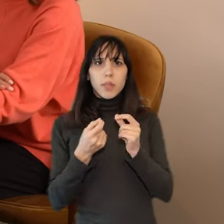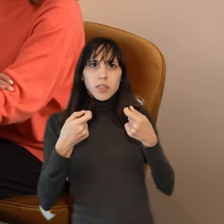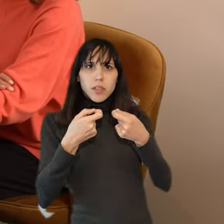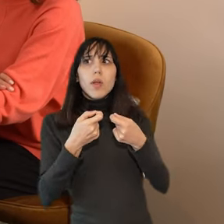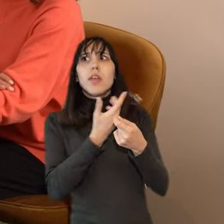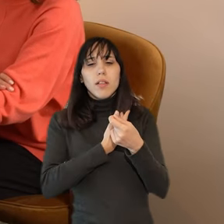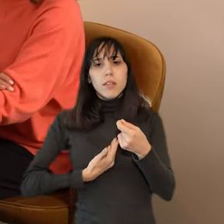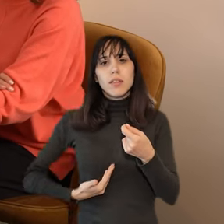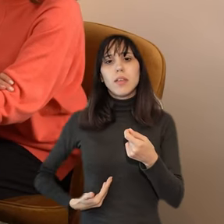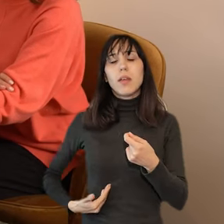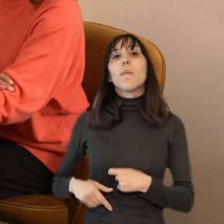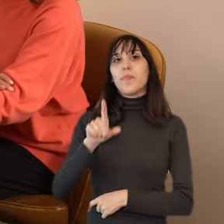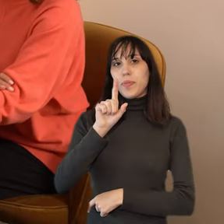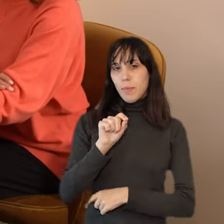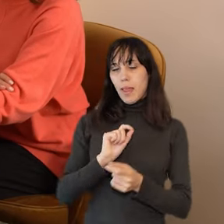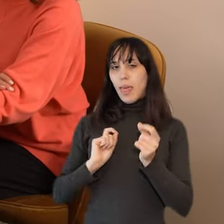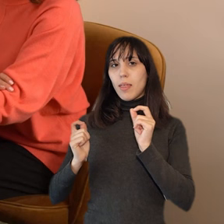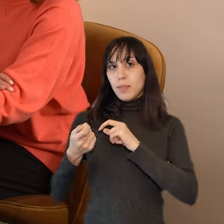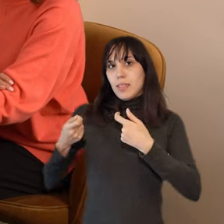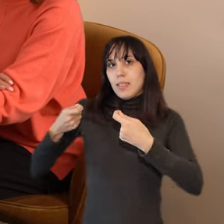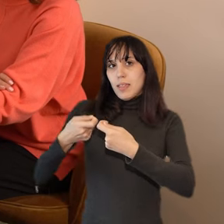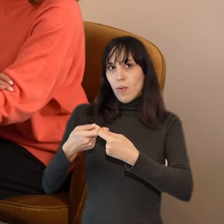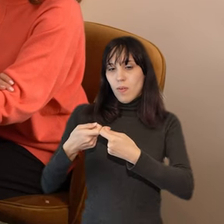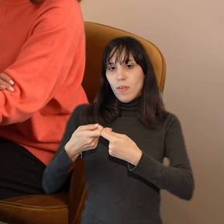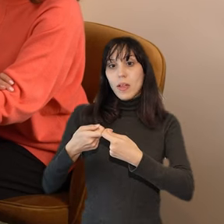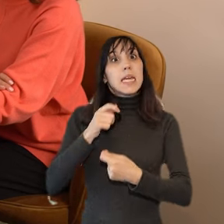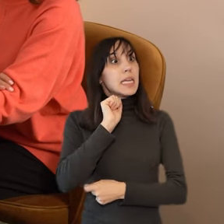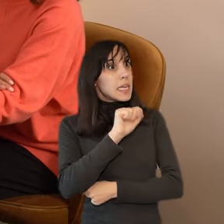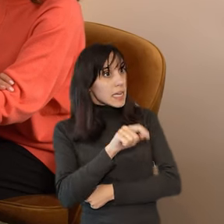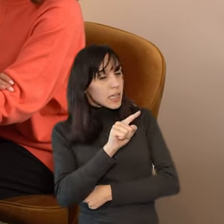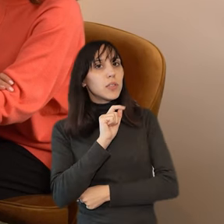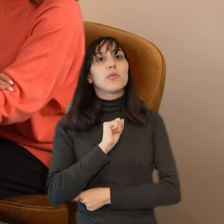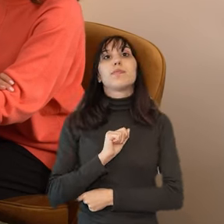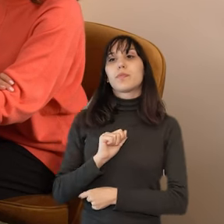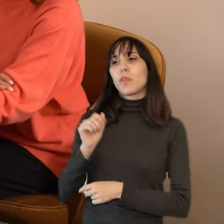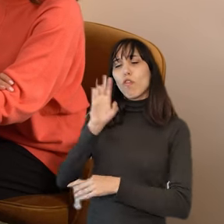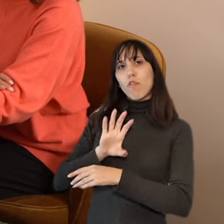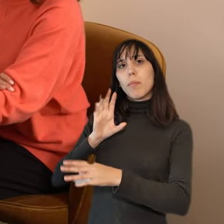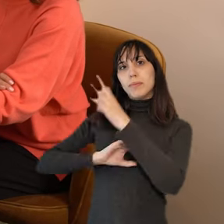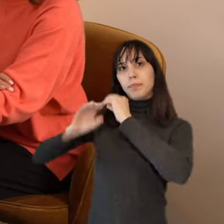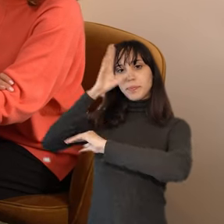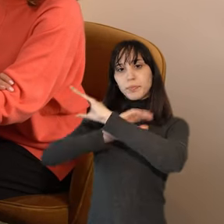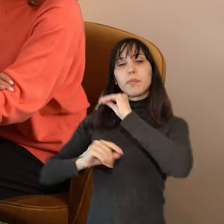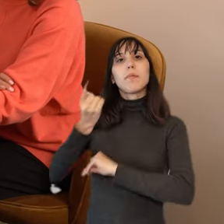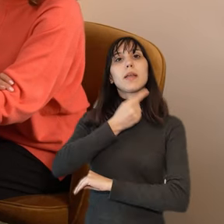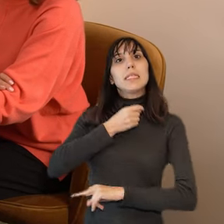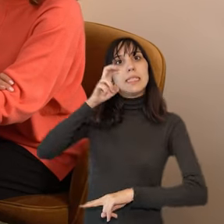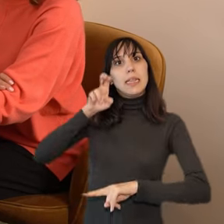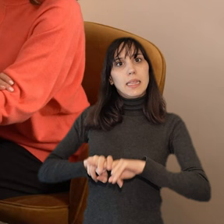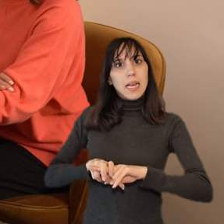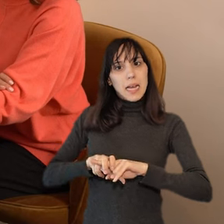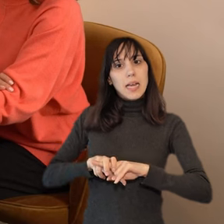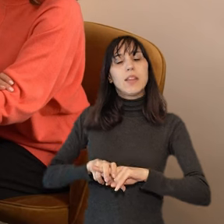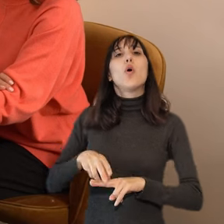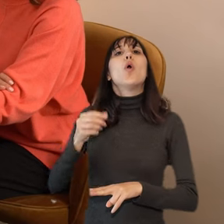antigo até a adaptação Não é esse até adaptação é essa forma de aprender em que tu tens que est sent anos apanhar com